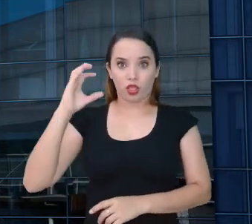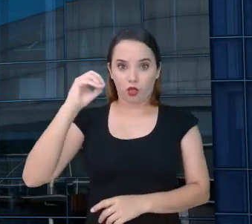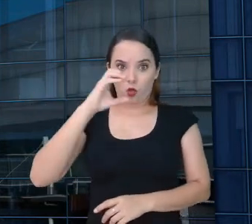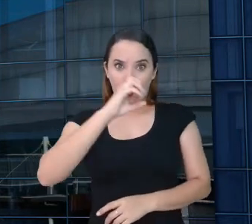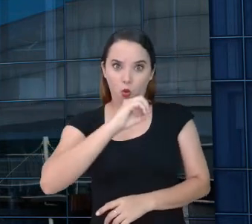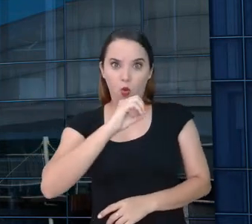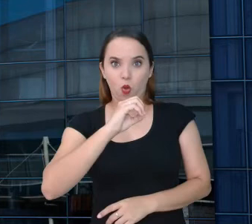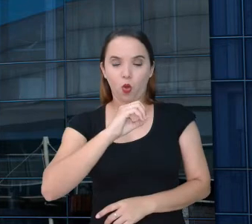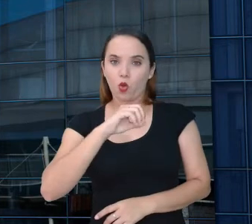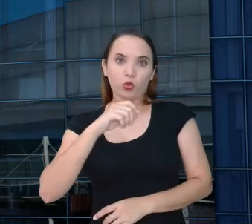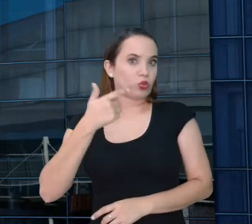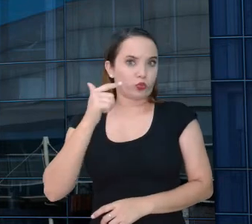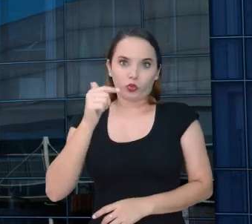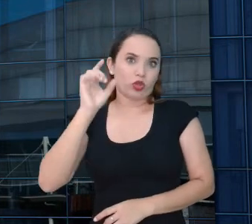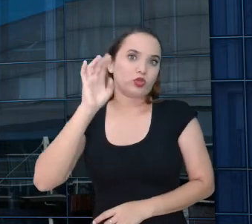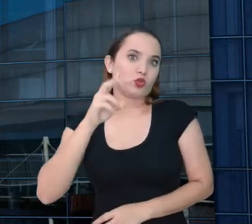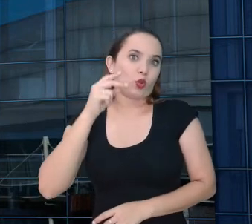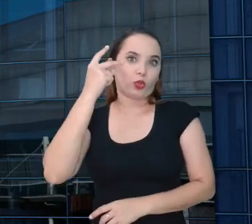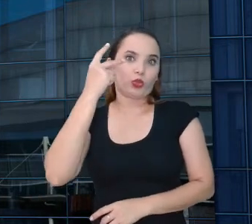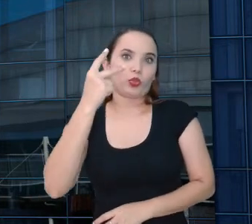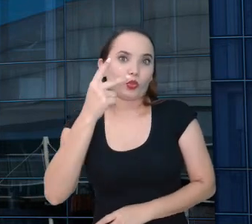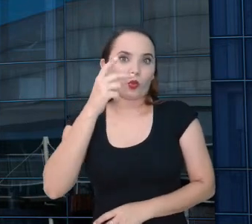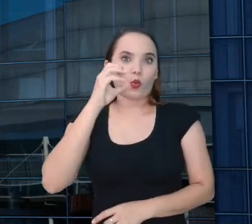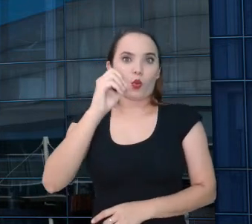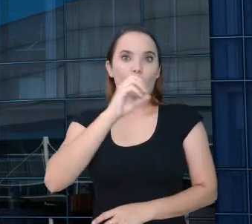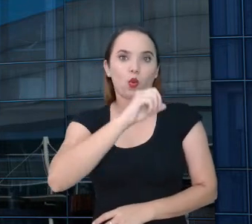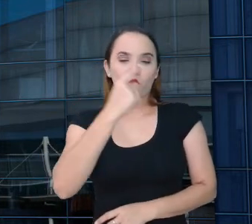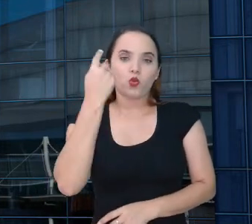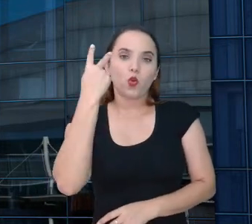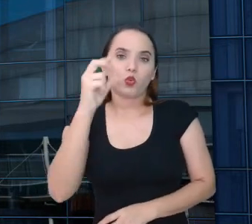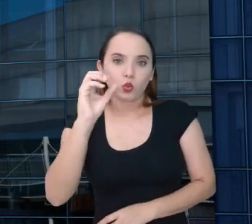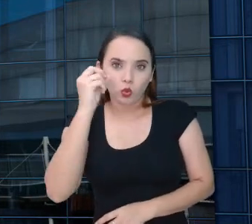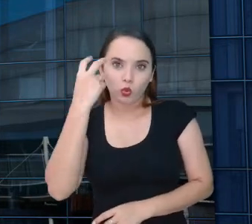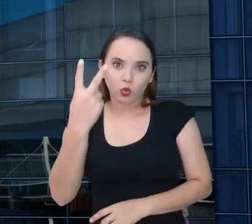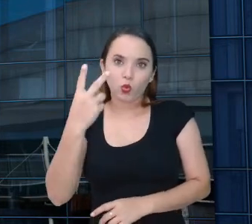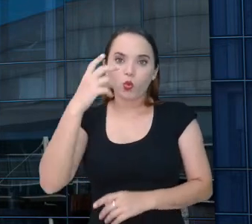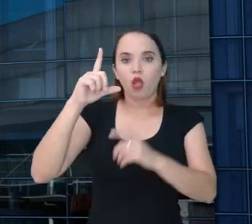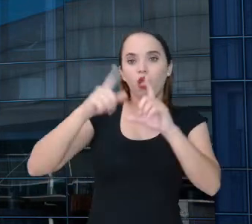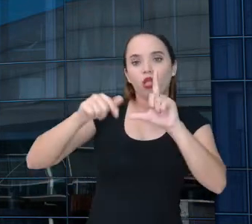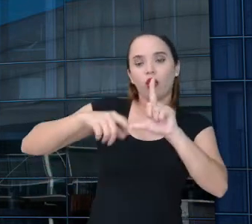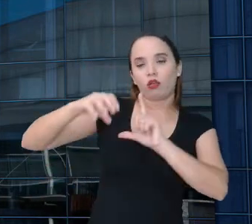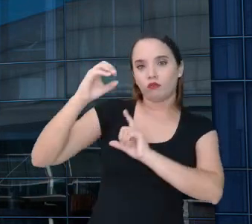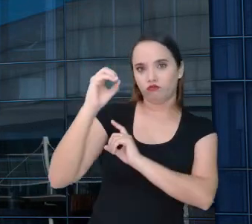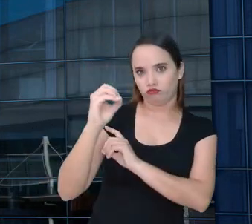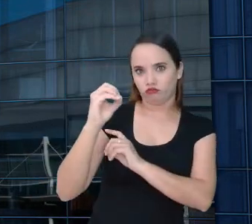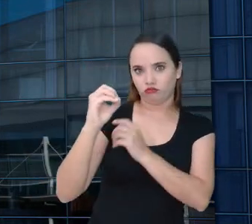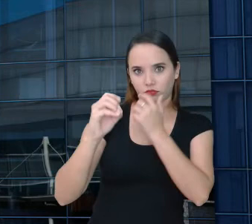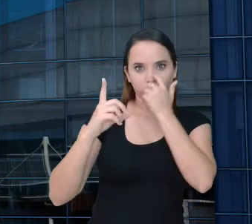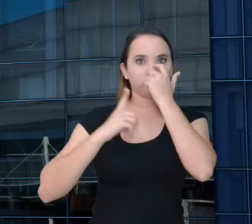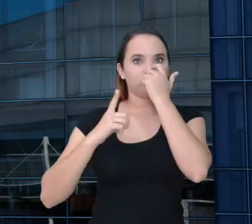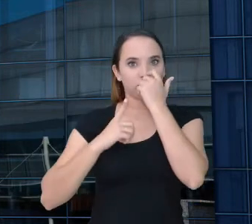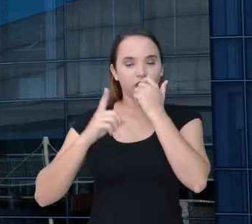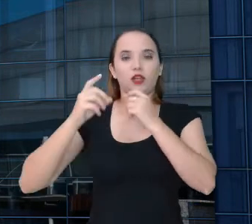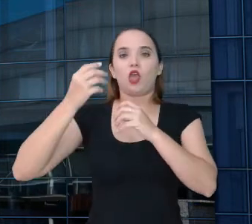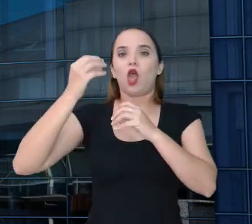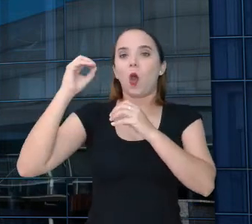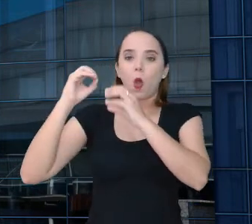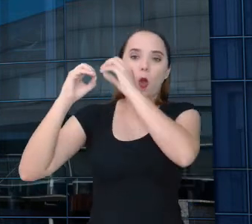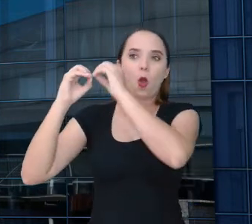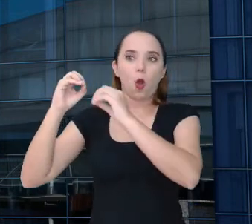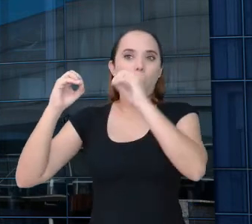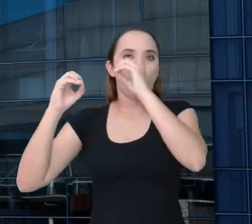apenas 2 números O, certo? Duas letras O. Seriam aí várias letrinhas